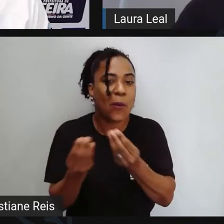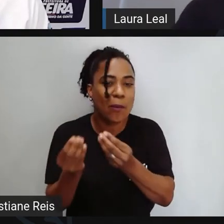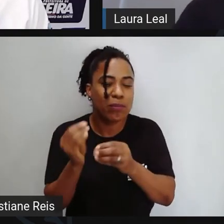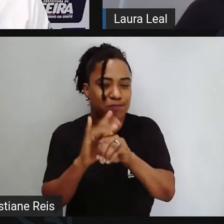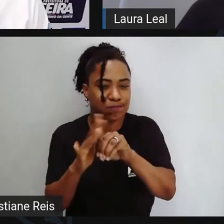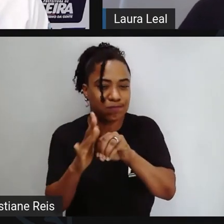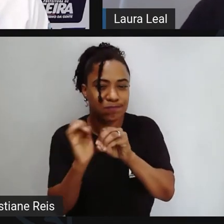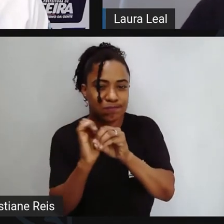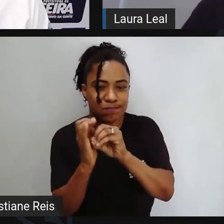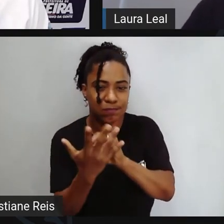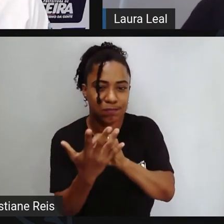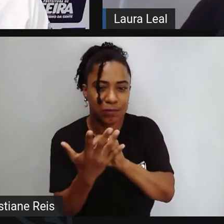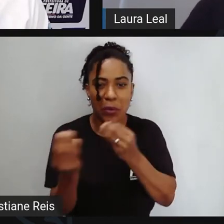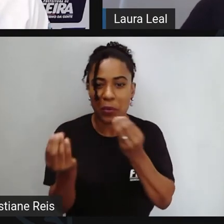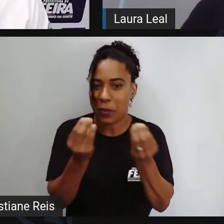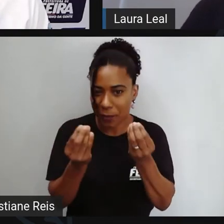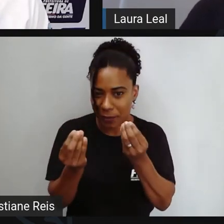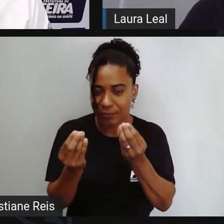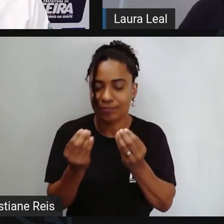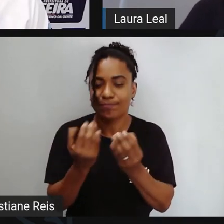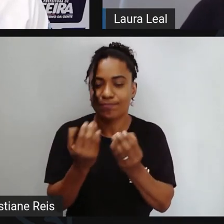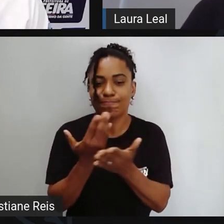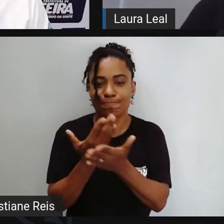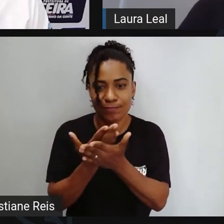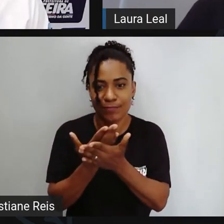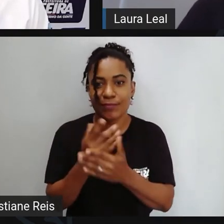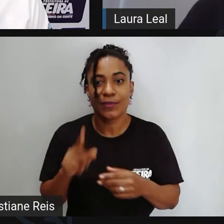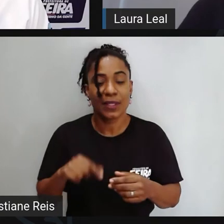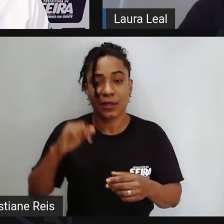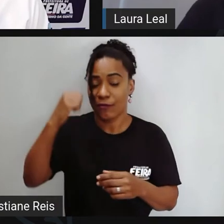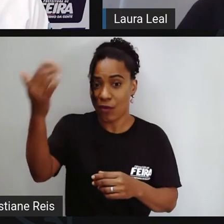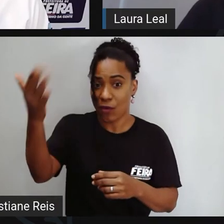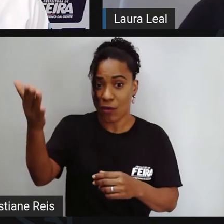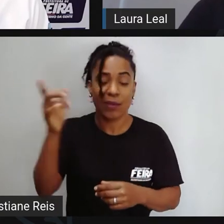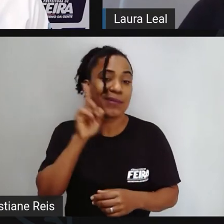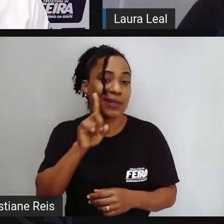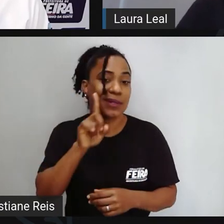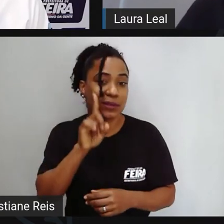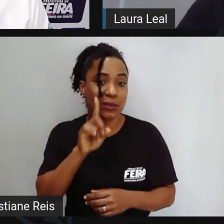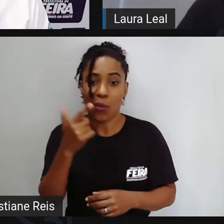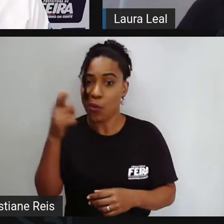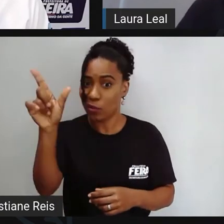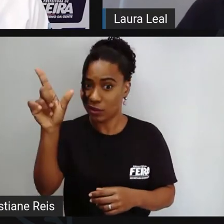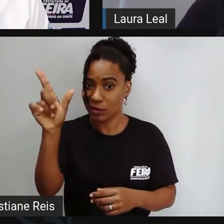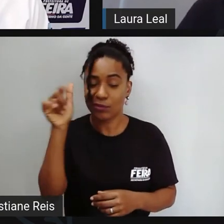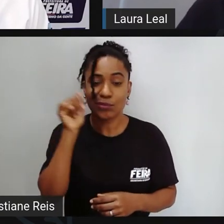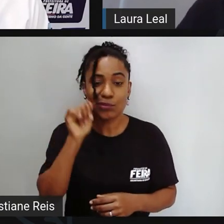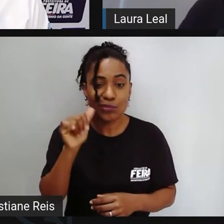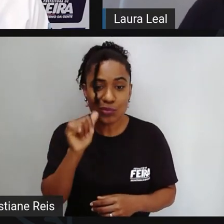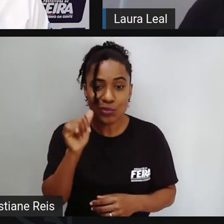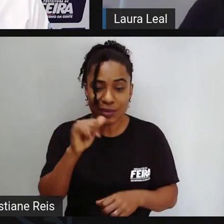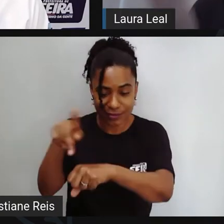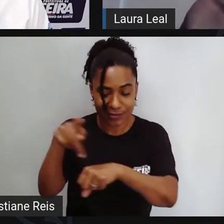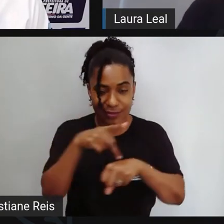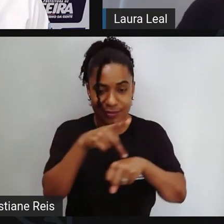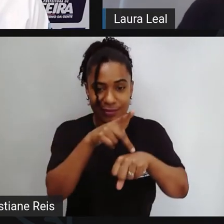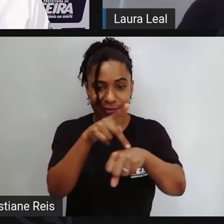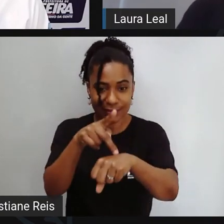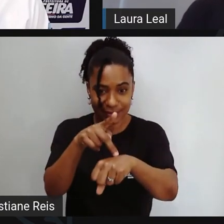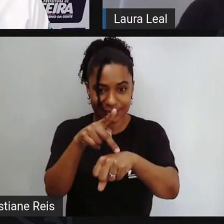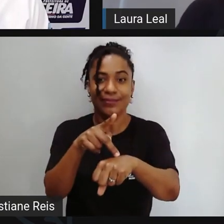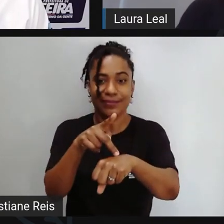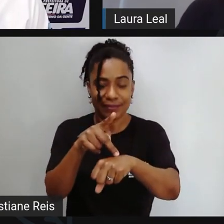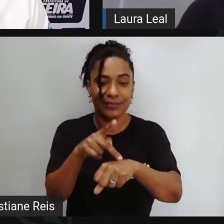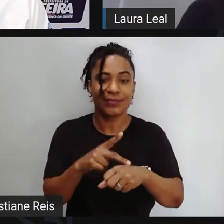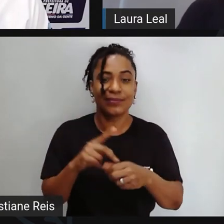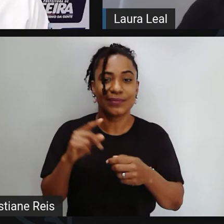fora do país, eu queria citar a Katalin Karikó, que é uma eslovena que fez toda a tecnologia base